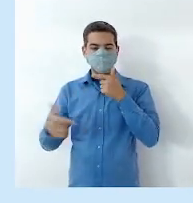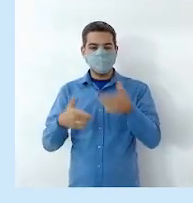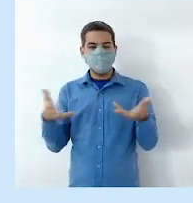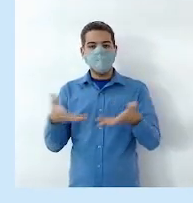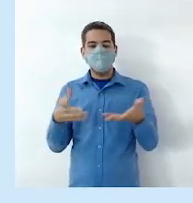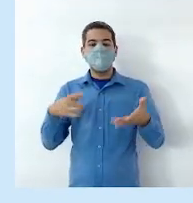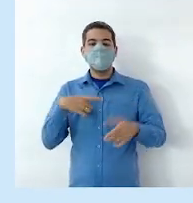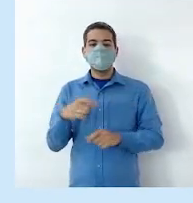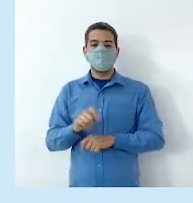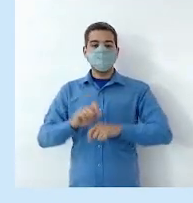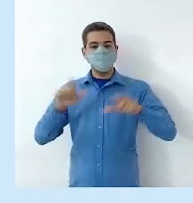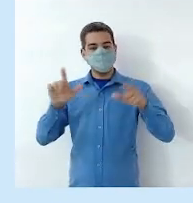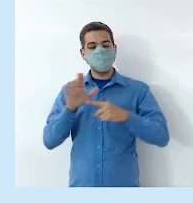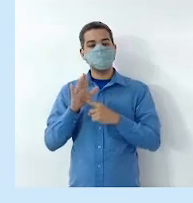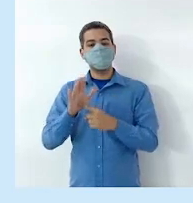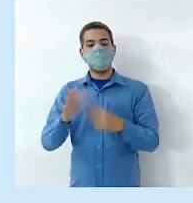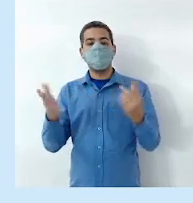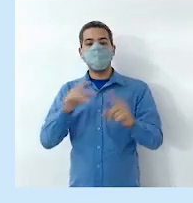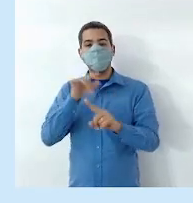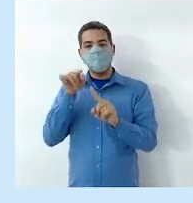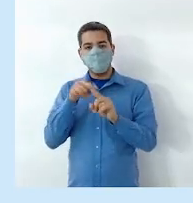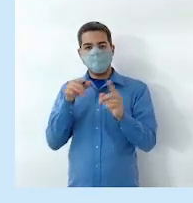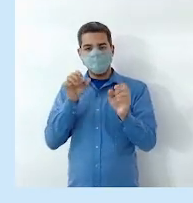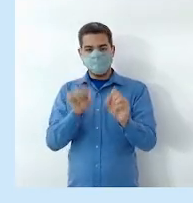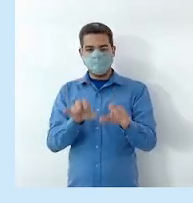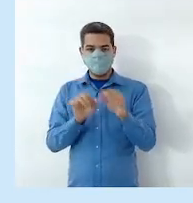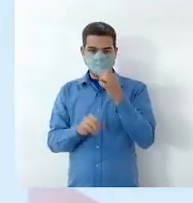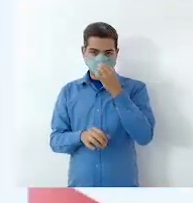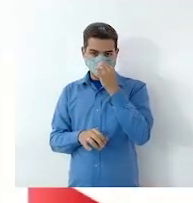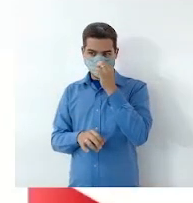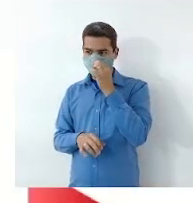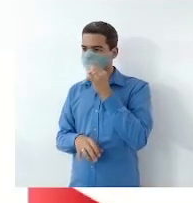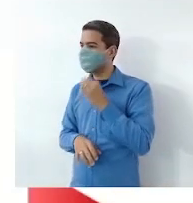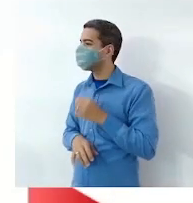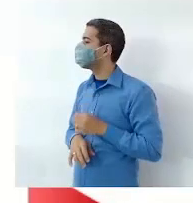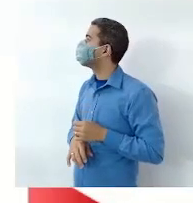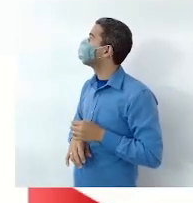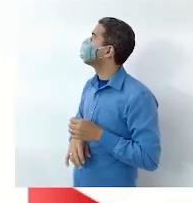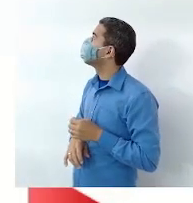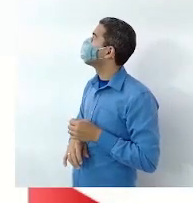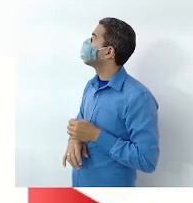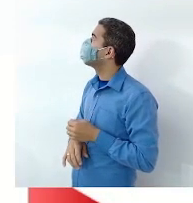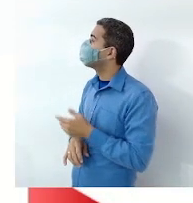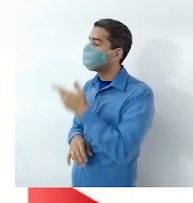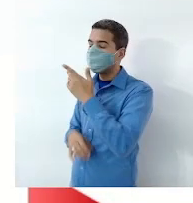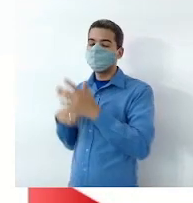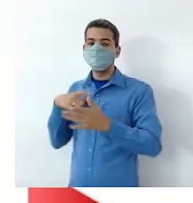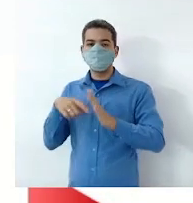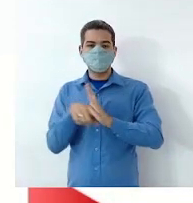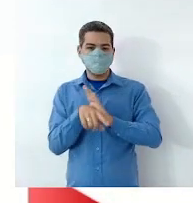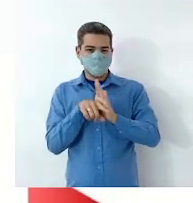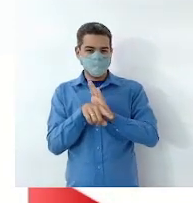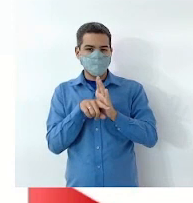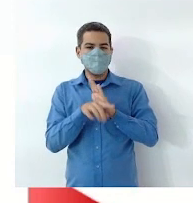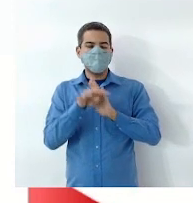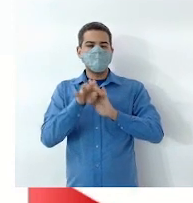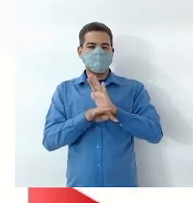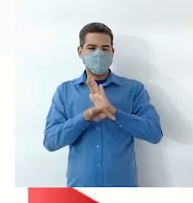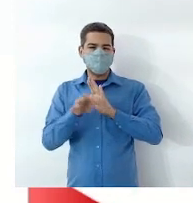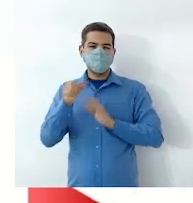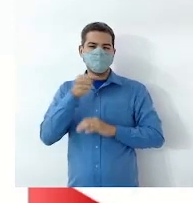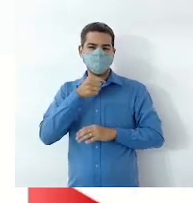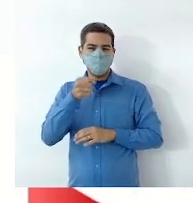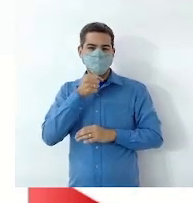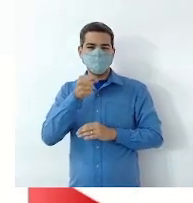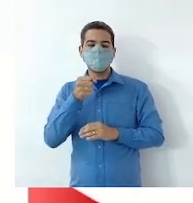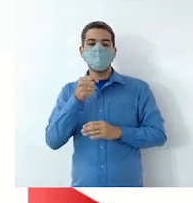para vocês quais são os objetivos da nossa aula. Olha o slide. Nós vamos analisar em textos narrativos